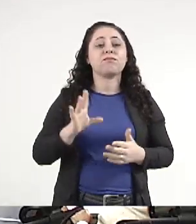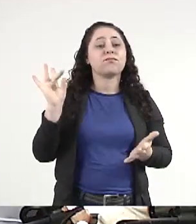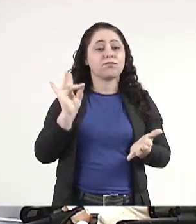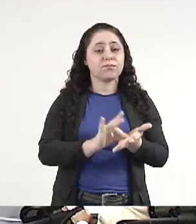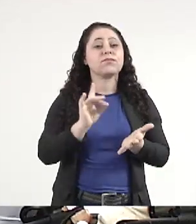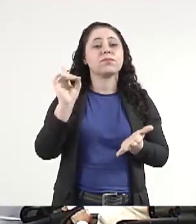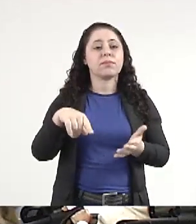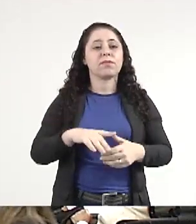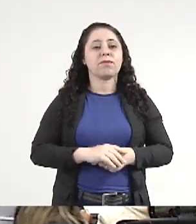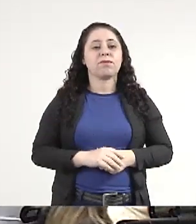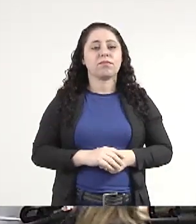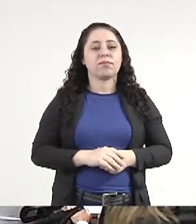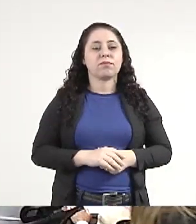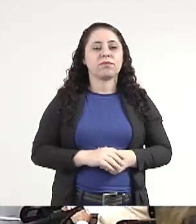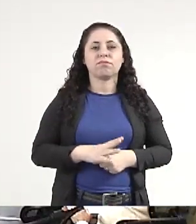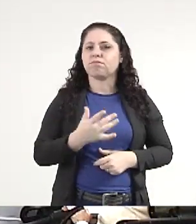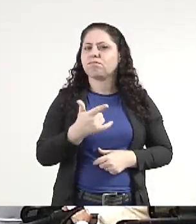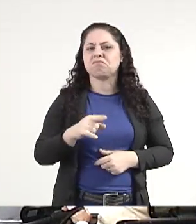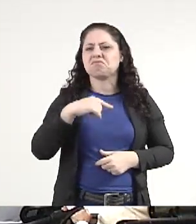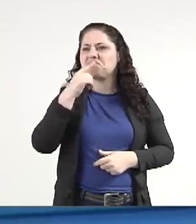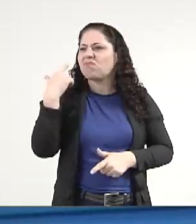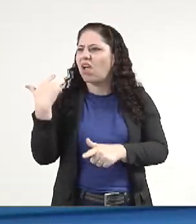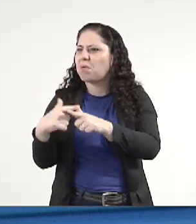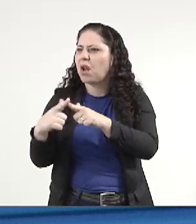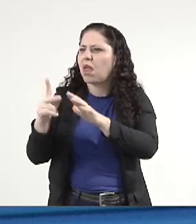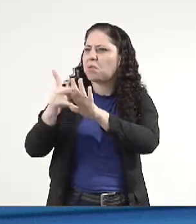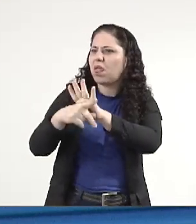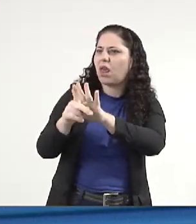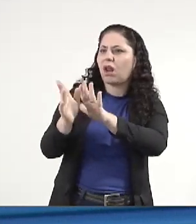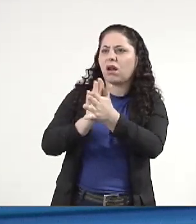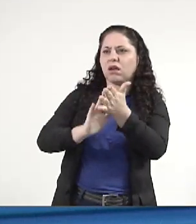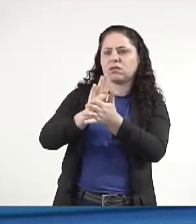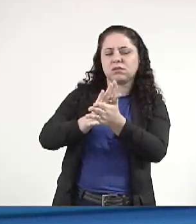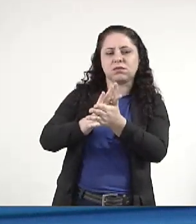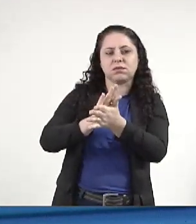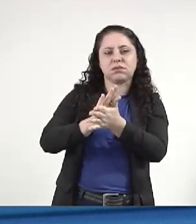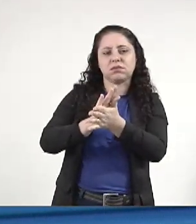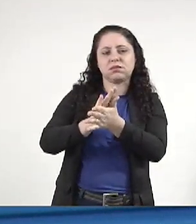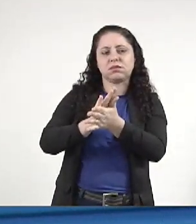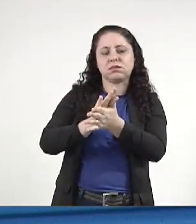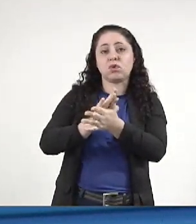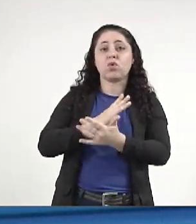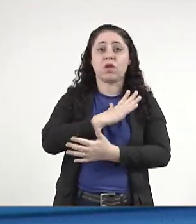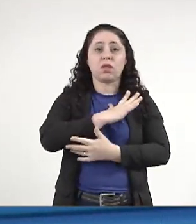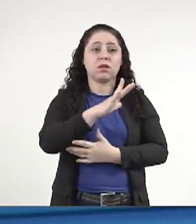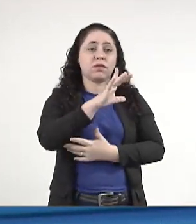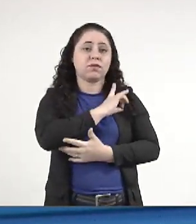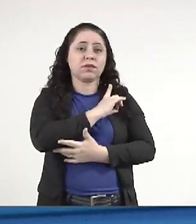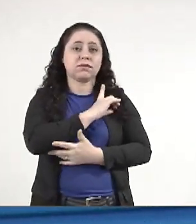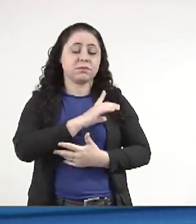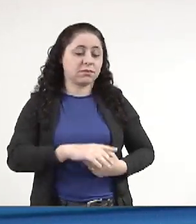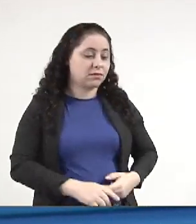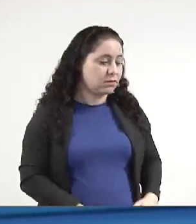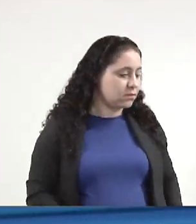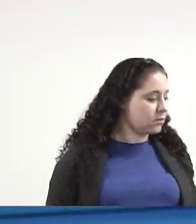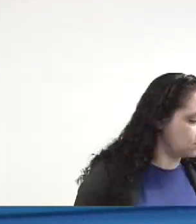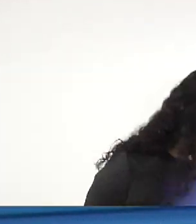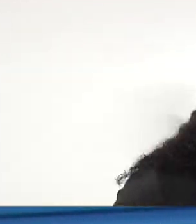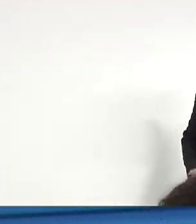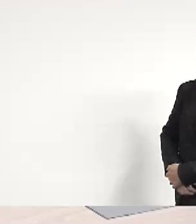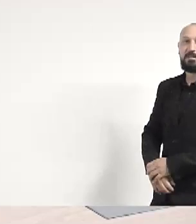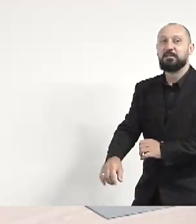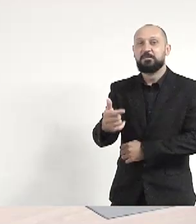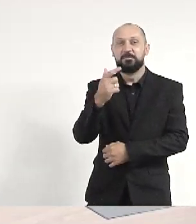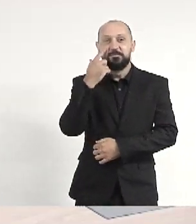é essa. Não interessa programa, e é verdade que o coronel Davi disse, não interessa plano